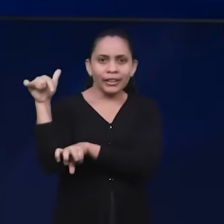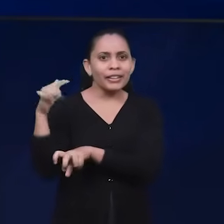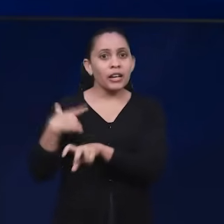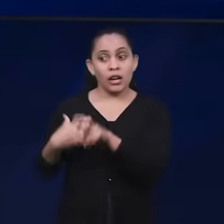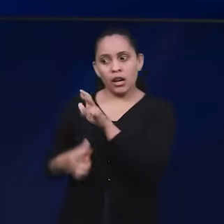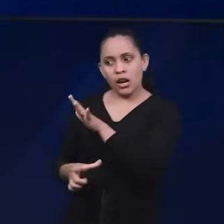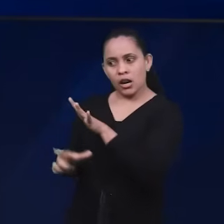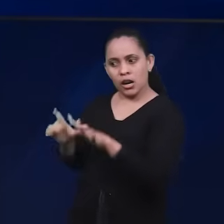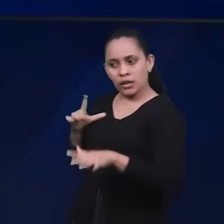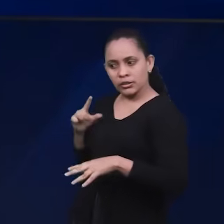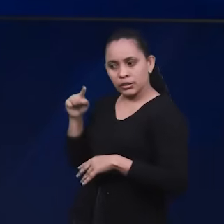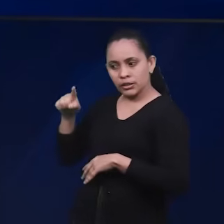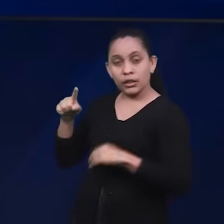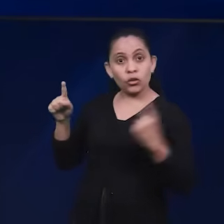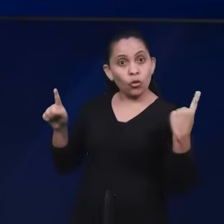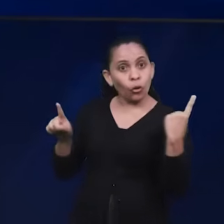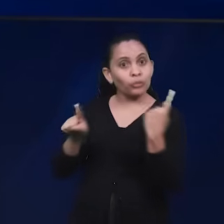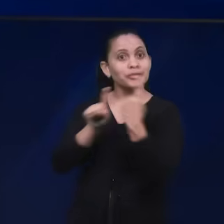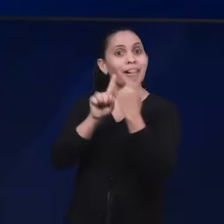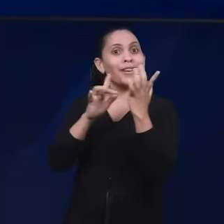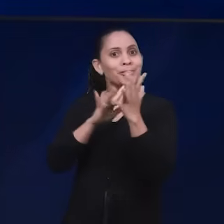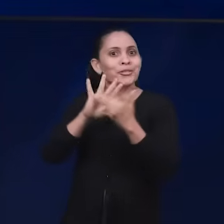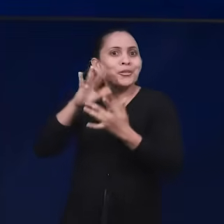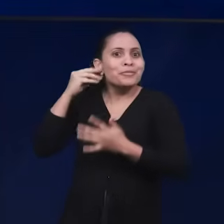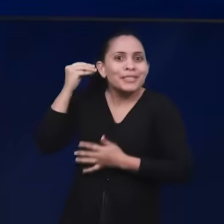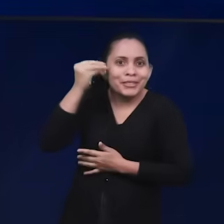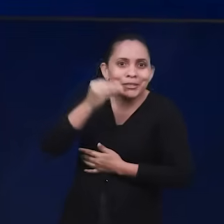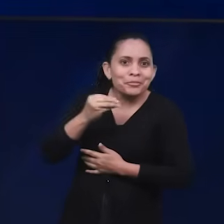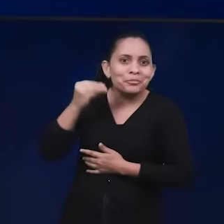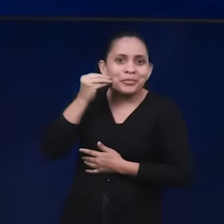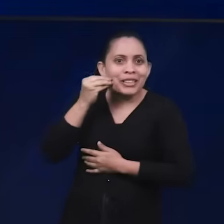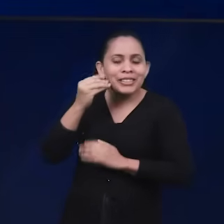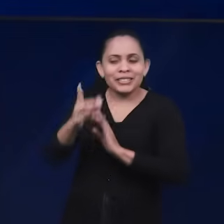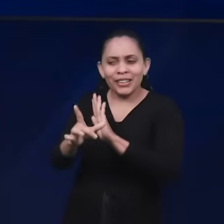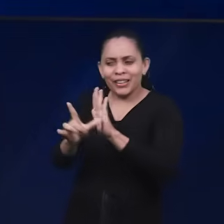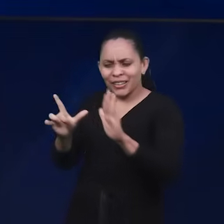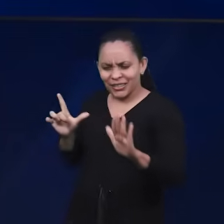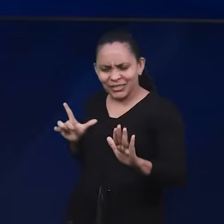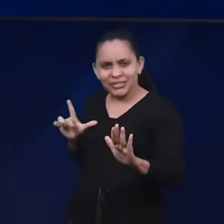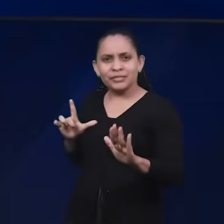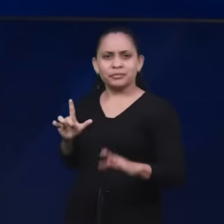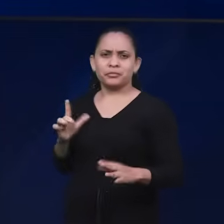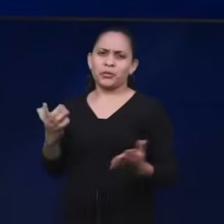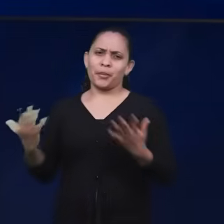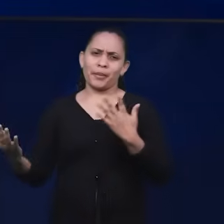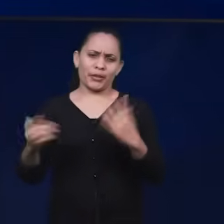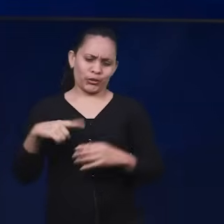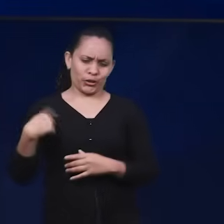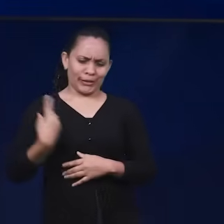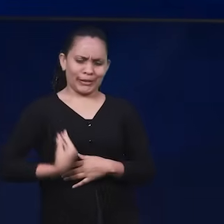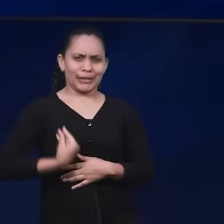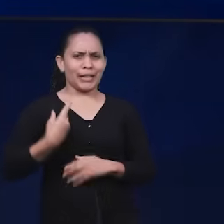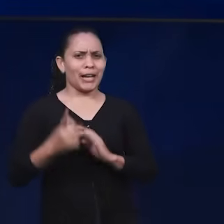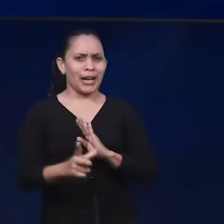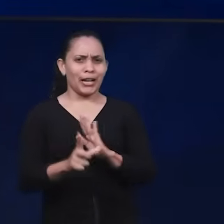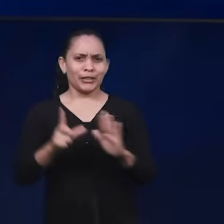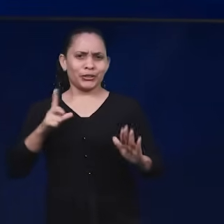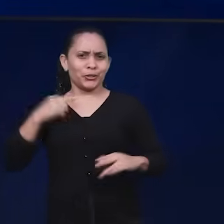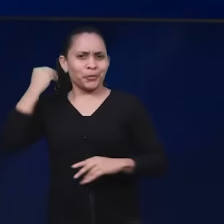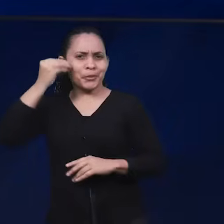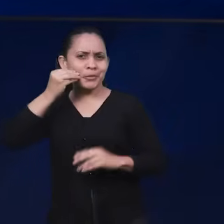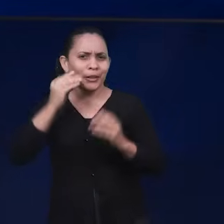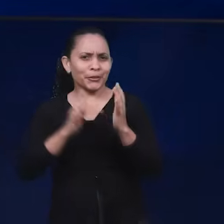ele já estava debaixo da figueira, ou seja, mostrando que mesmo antes do homem ter um encontro com Jesus,